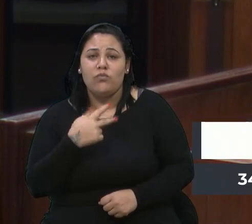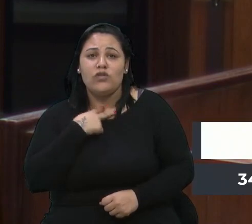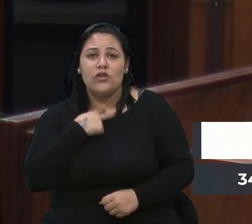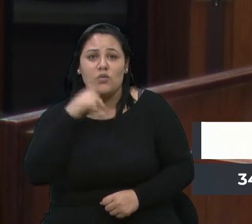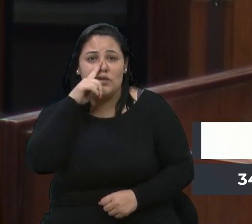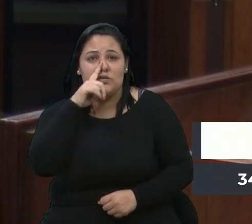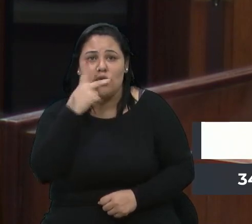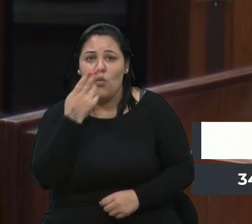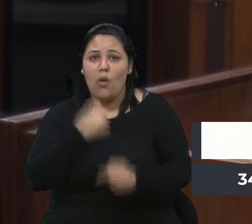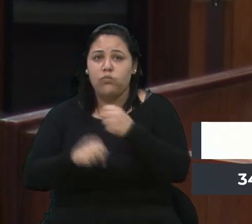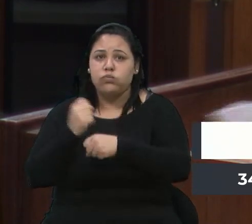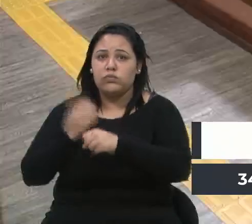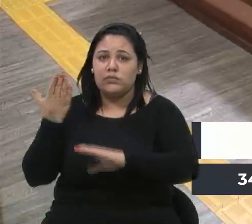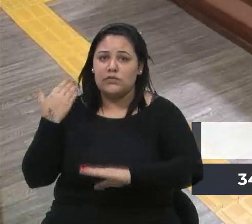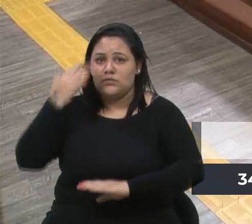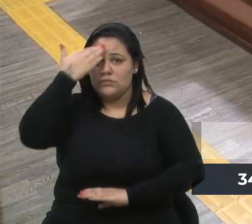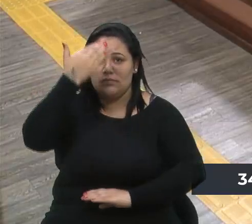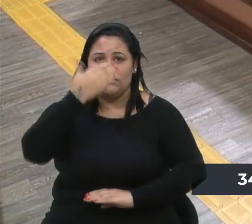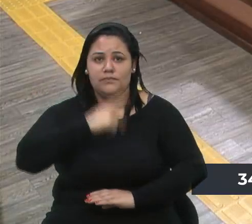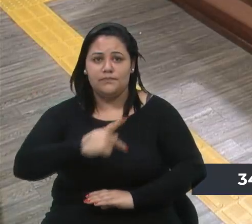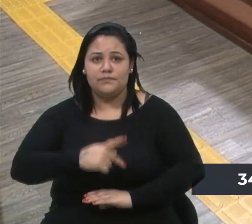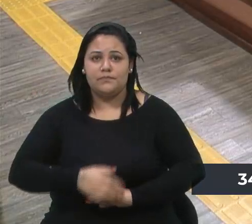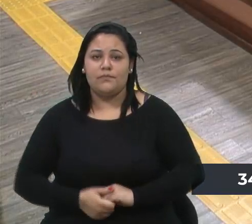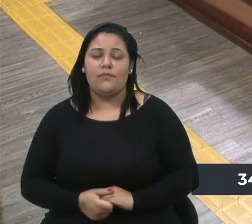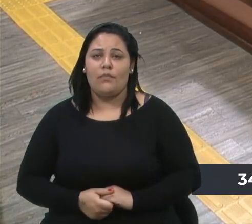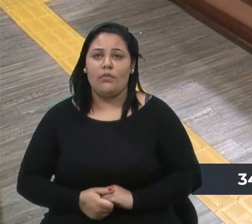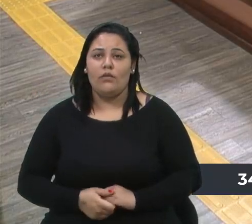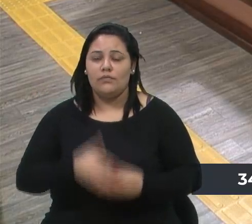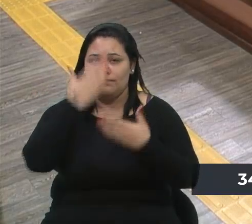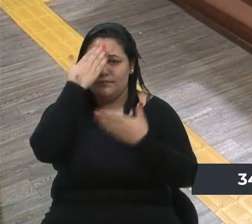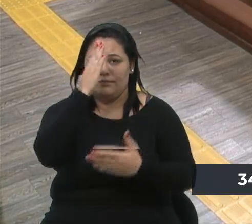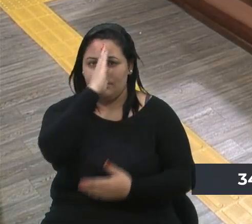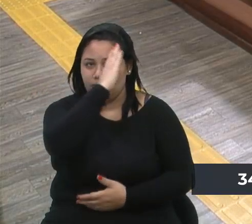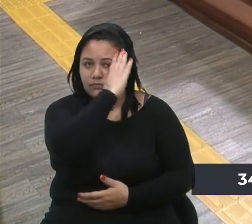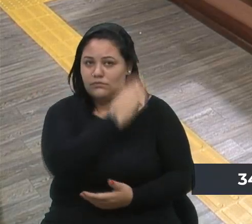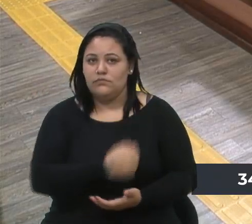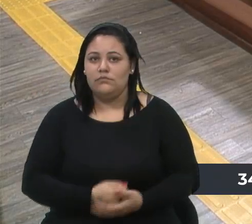passado. Obrigado, presidente. Obrigado, vereador Bressan. Nesse momento...